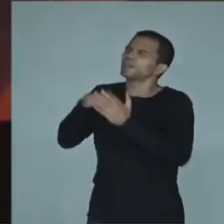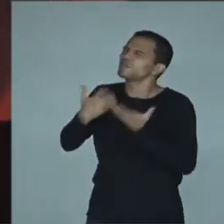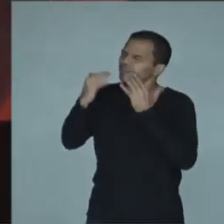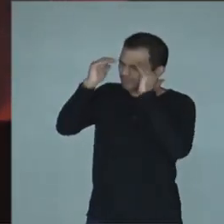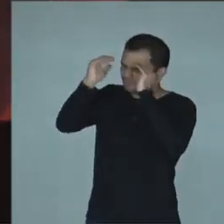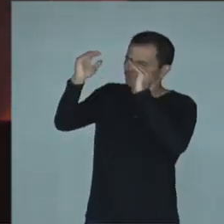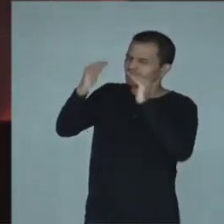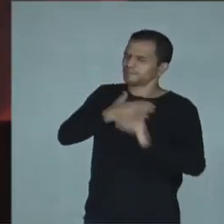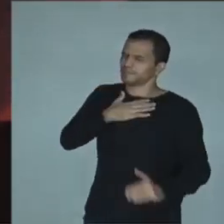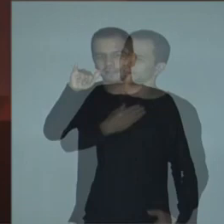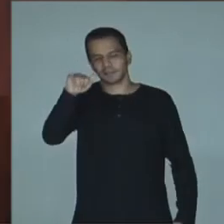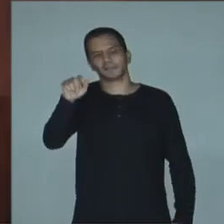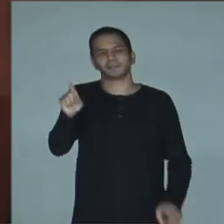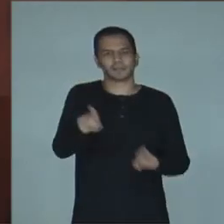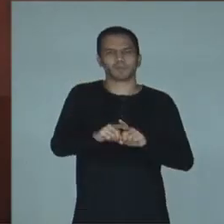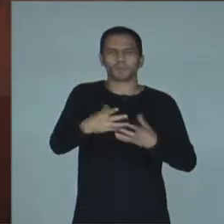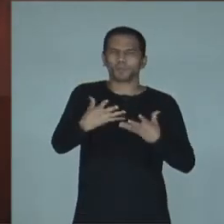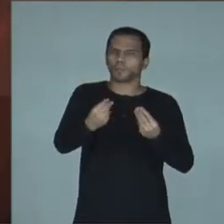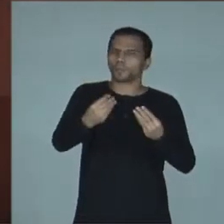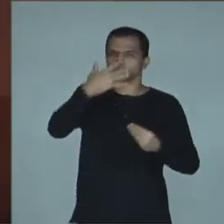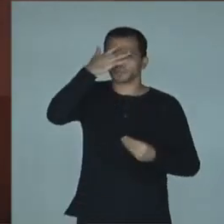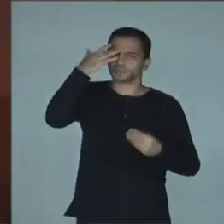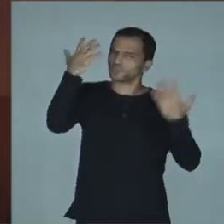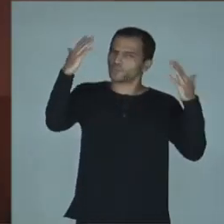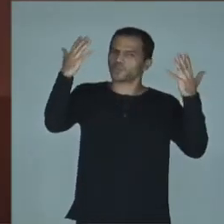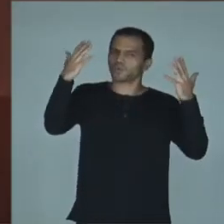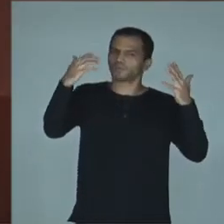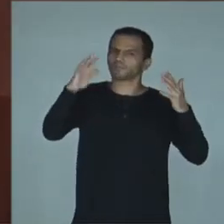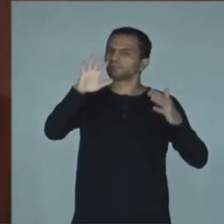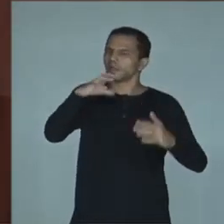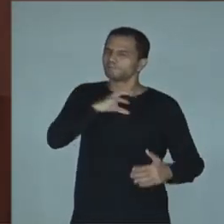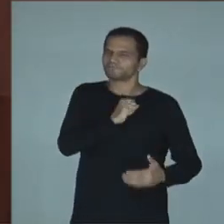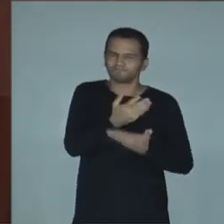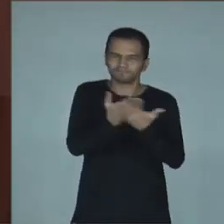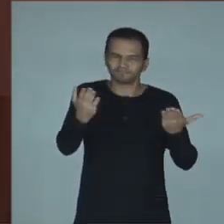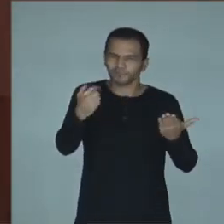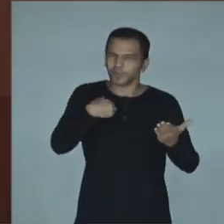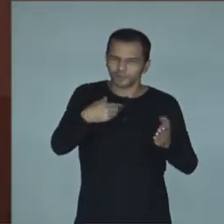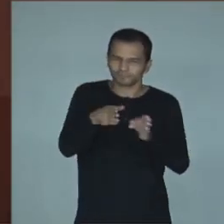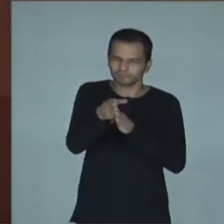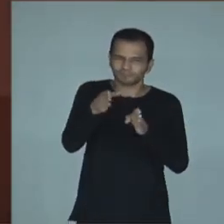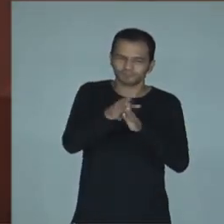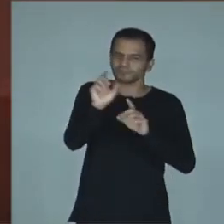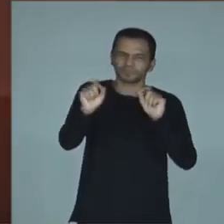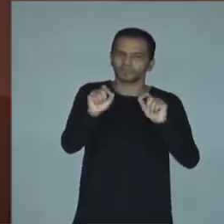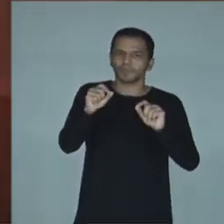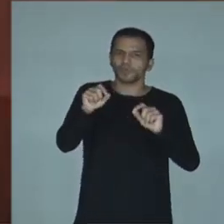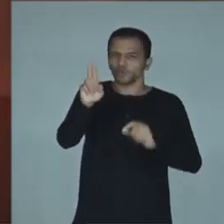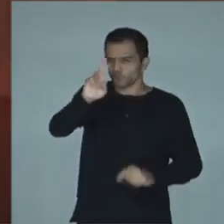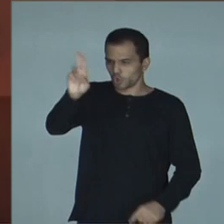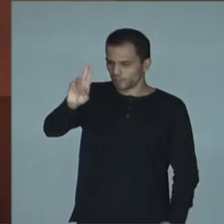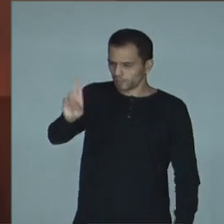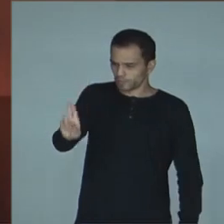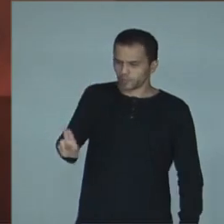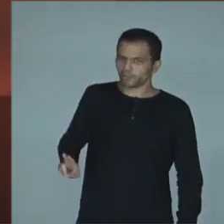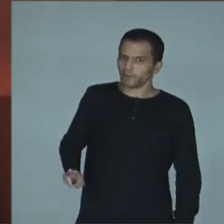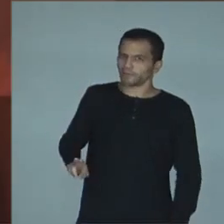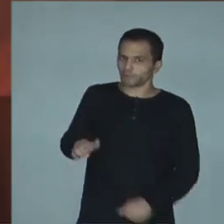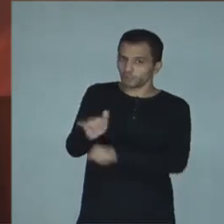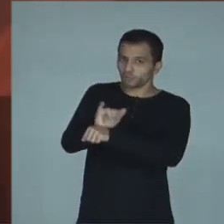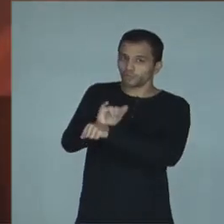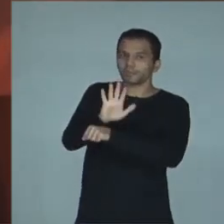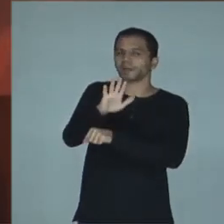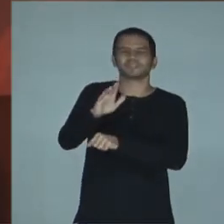oro amém querido deixa eu fazer uma coisa com você eu tenho o seu nome aqui no YouTube